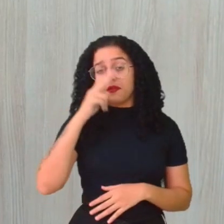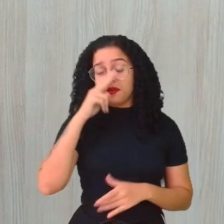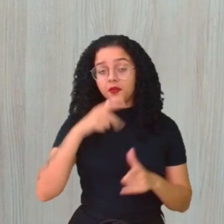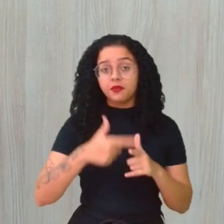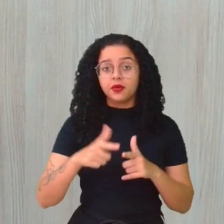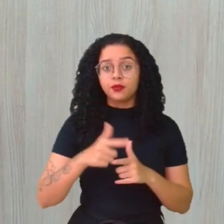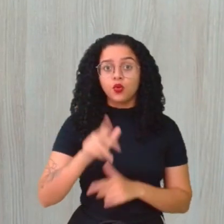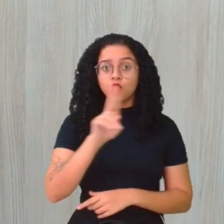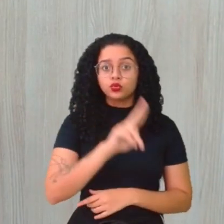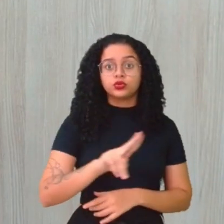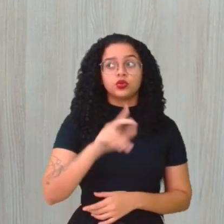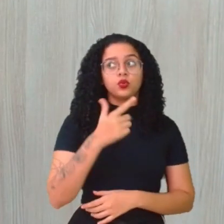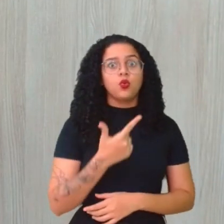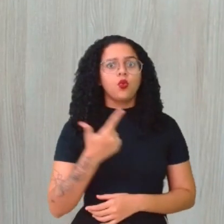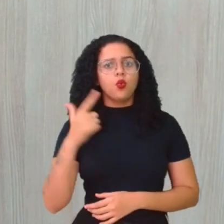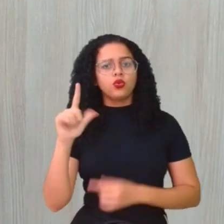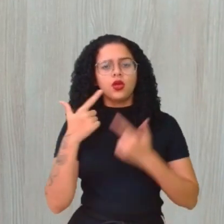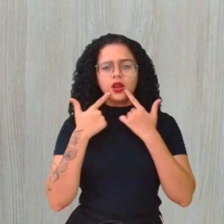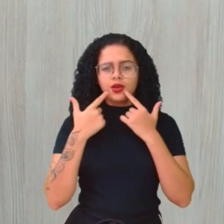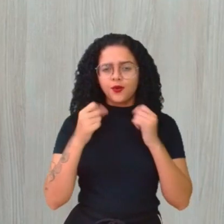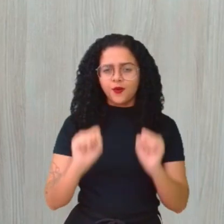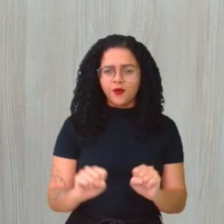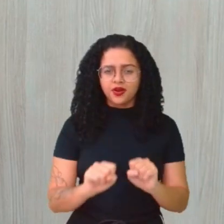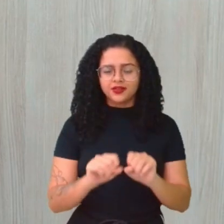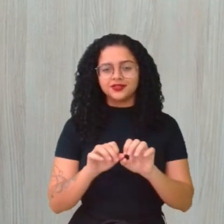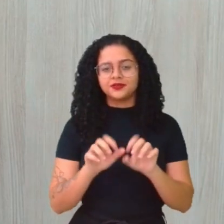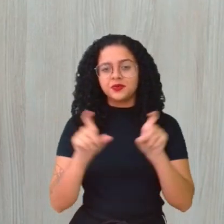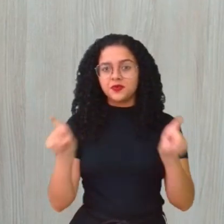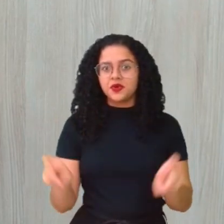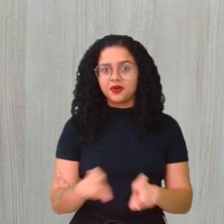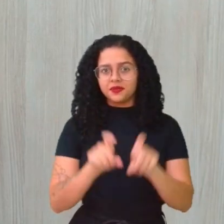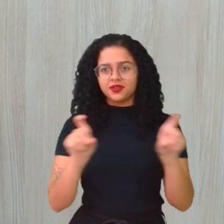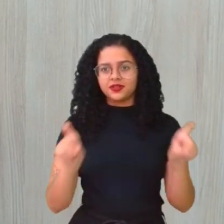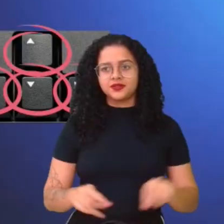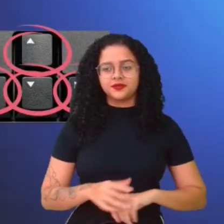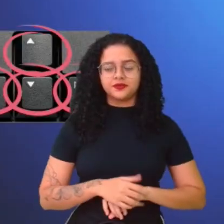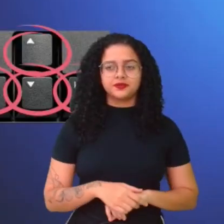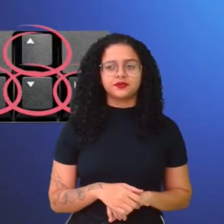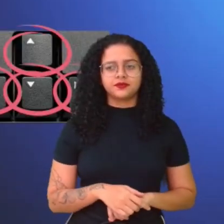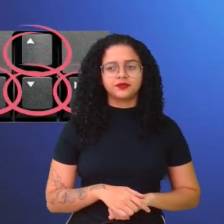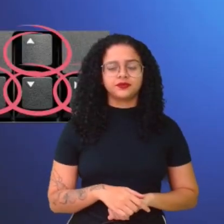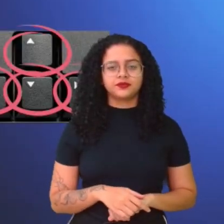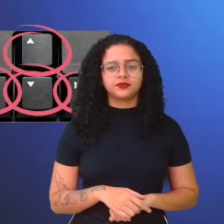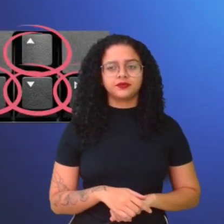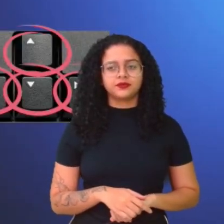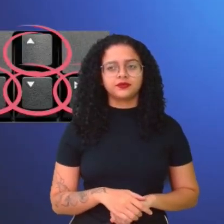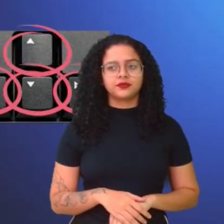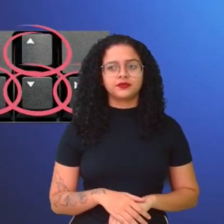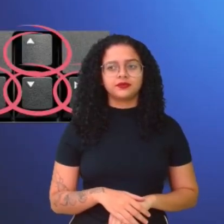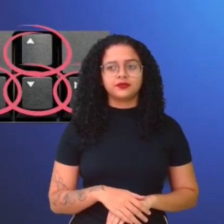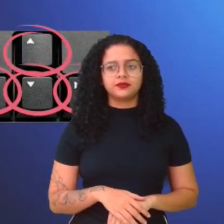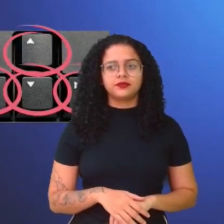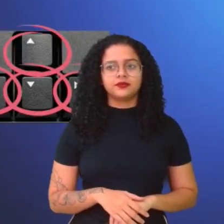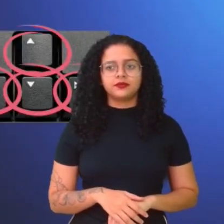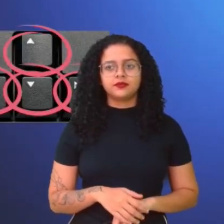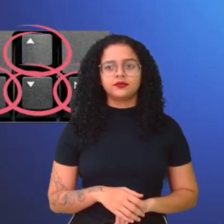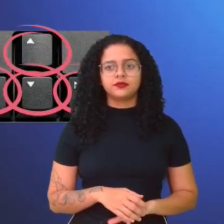que usando uma outra linguagem de programação. Diz aí, Thiago, né? Qual é? Dá uma olhadinha aí na tela. Então, a linguagem adequada, ela